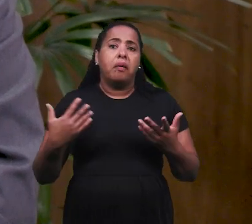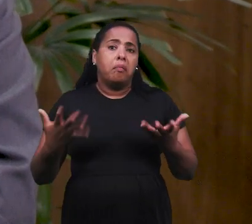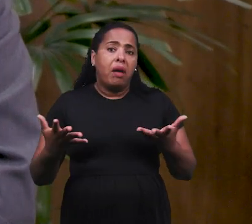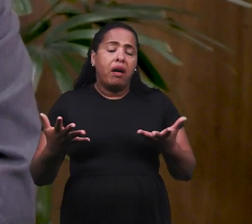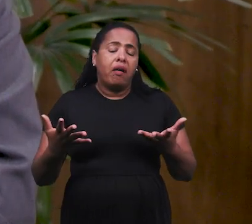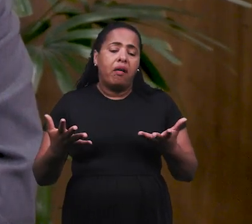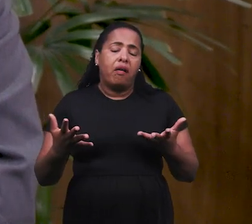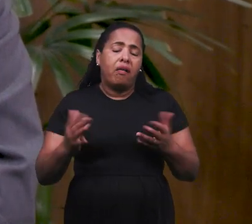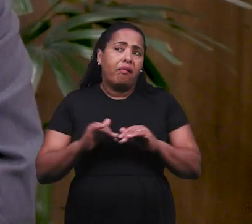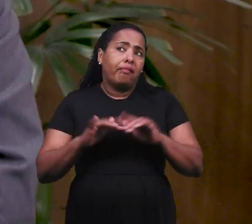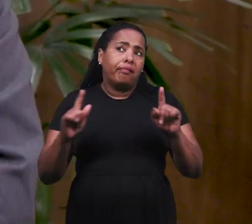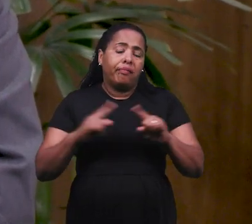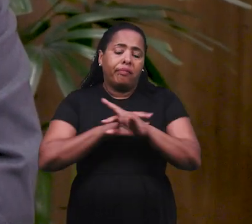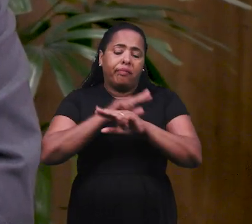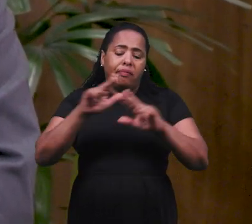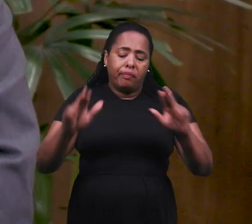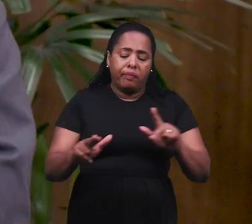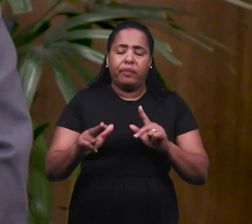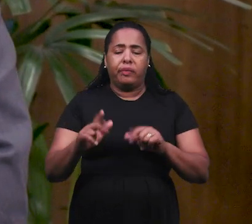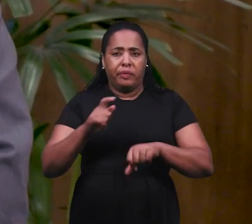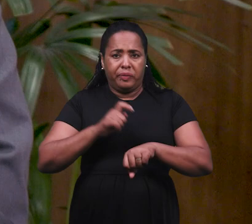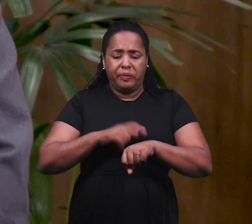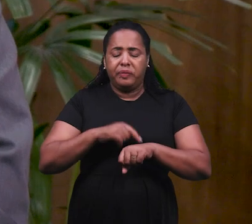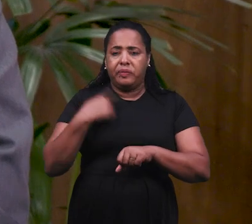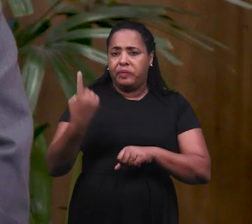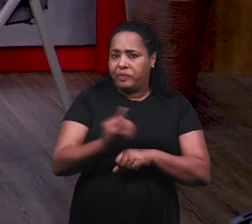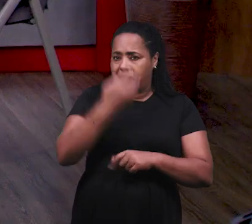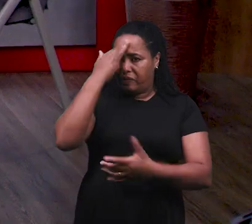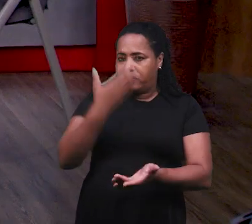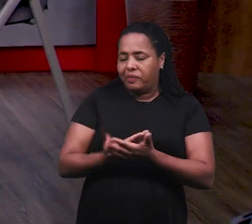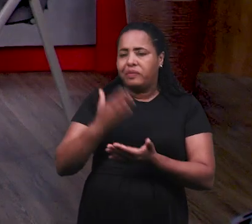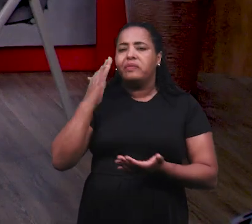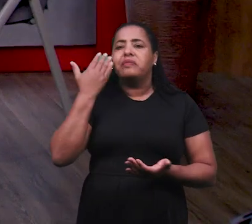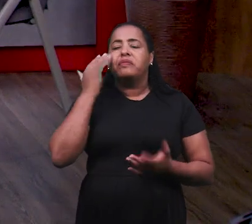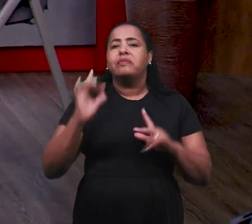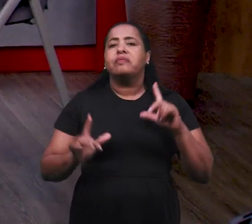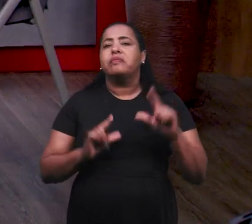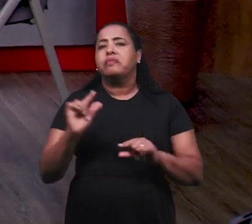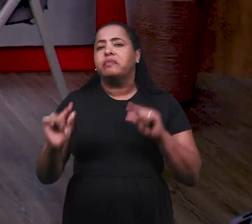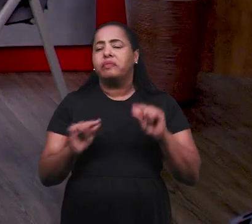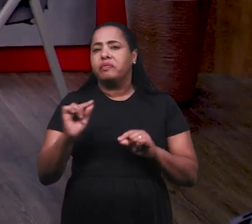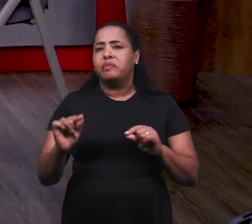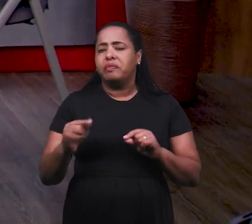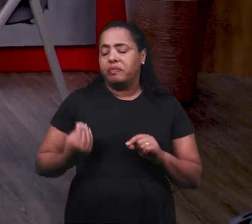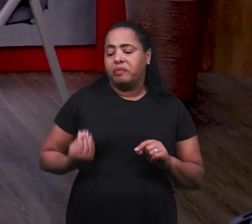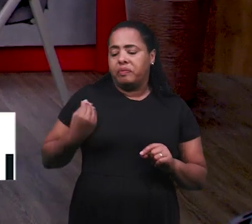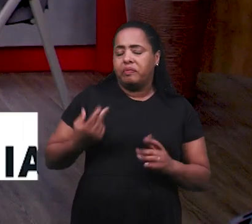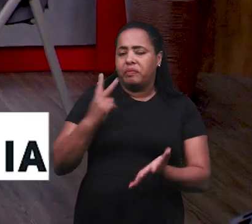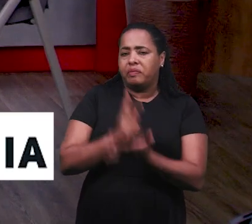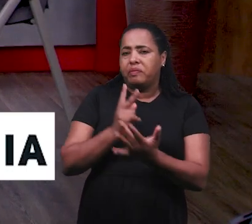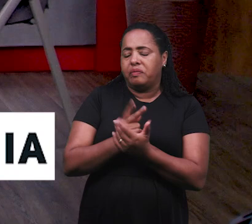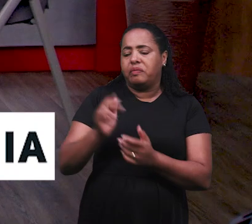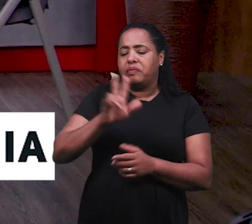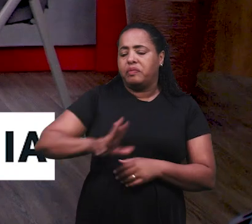em muitos momentos, nós cremos e entendemos isso, que essa existência do